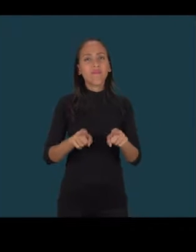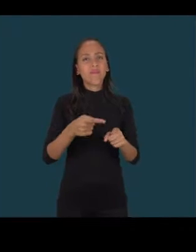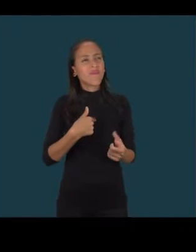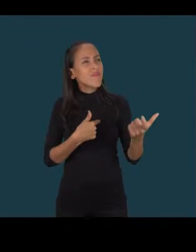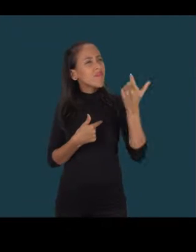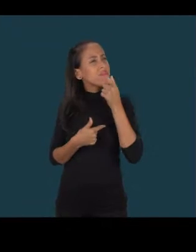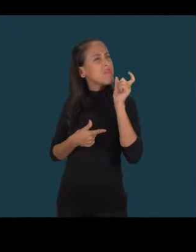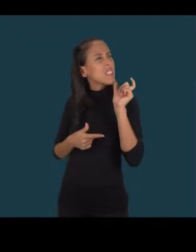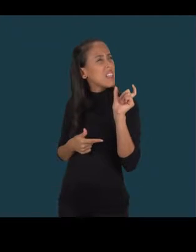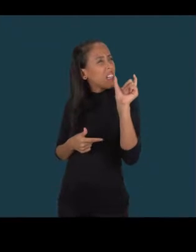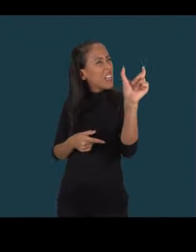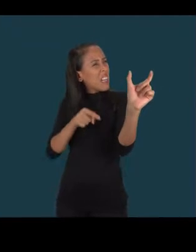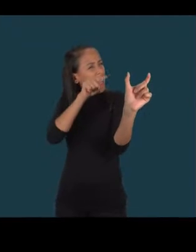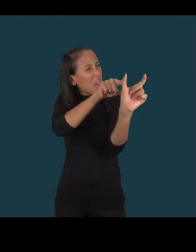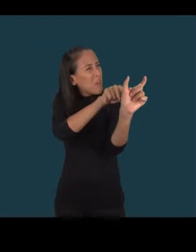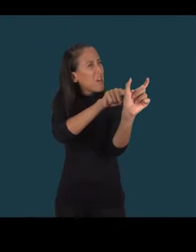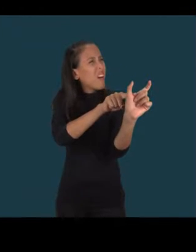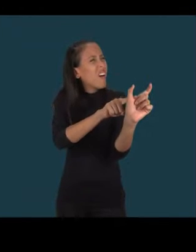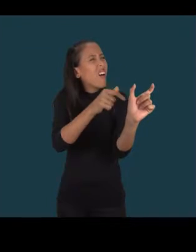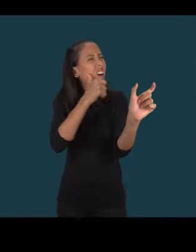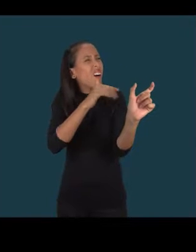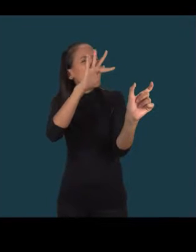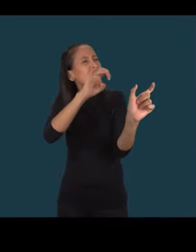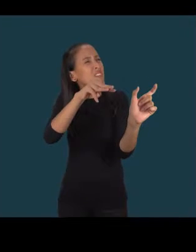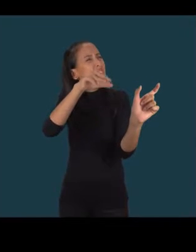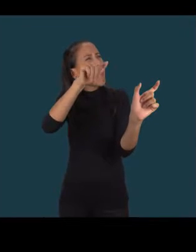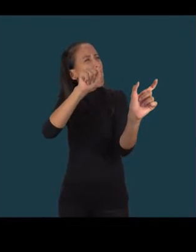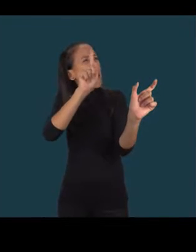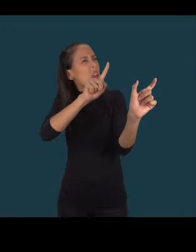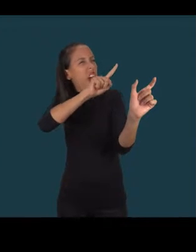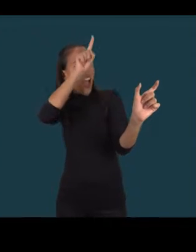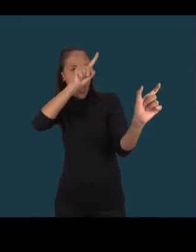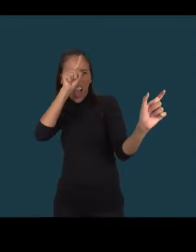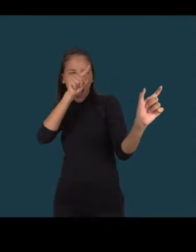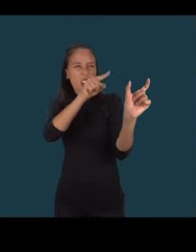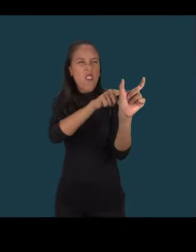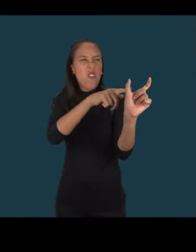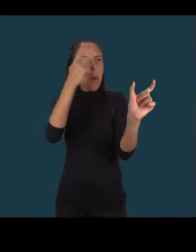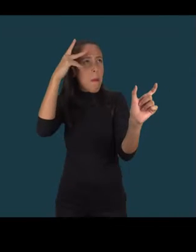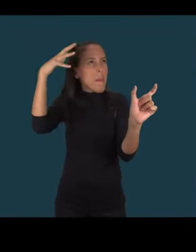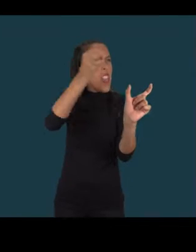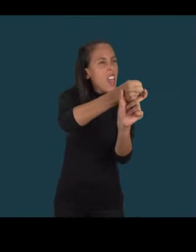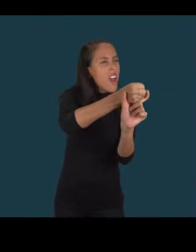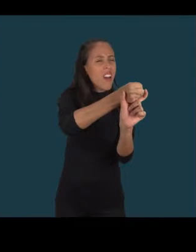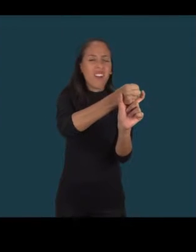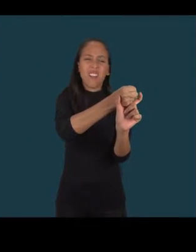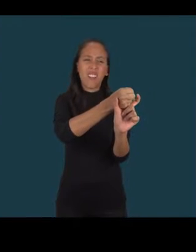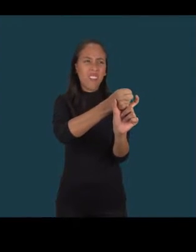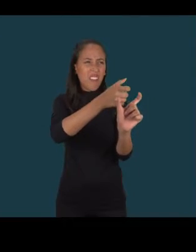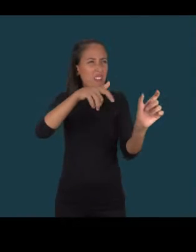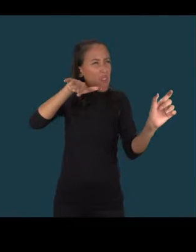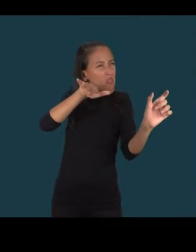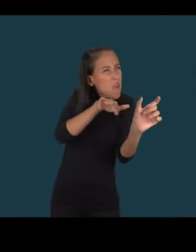Eu não me vejo na palavra efêmera, alvo de